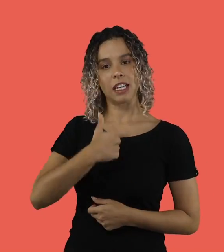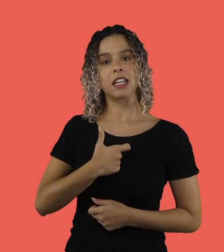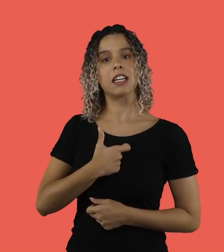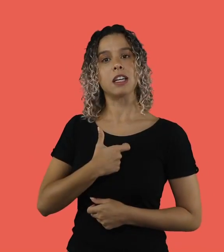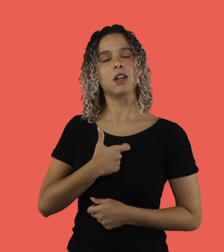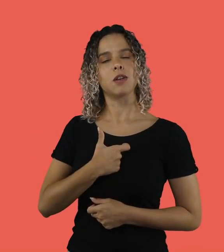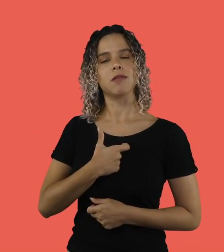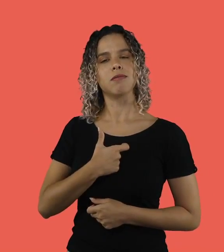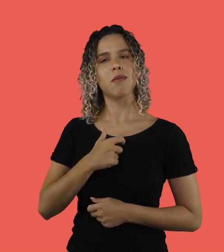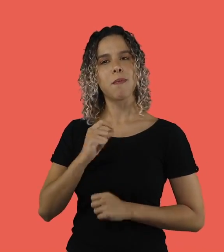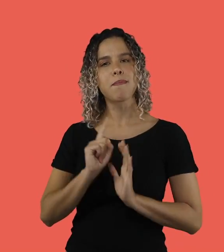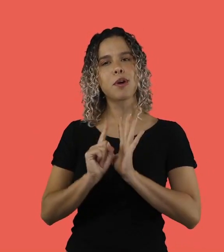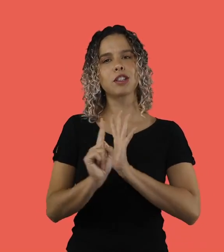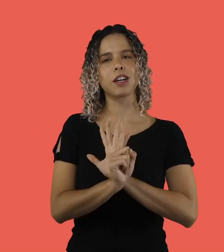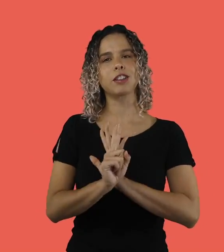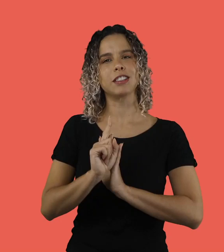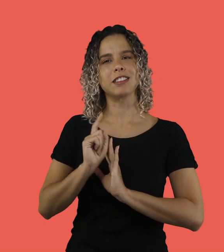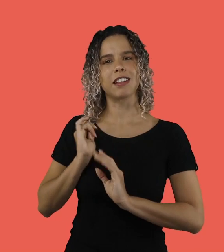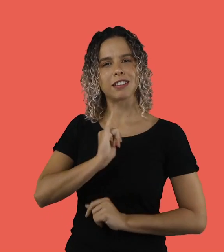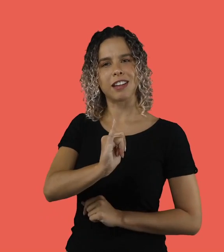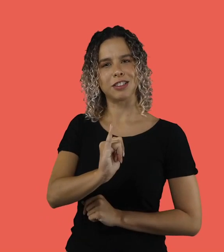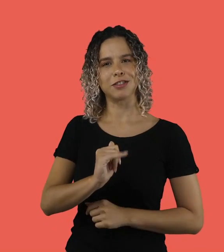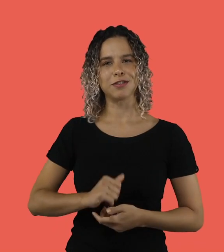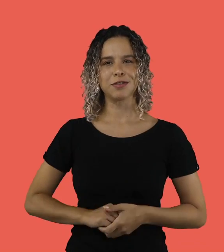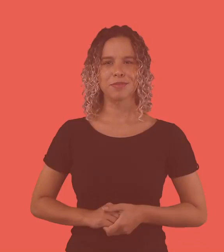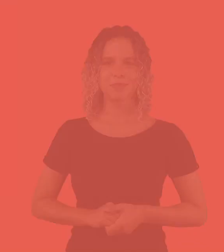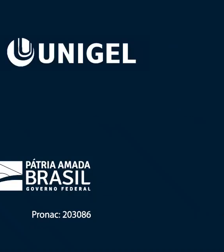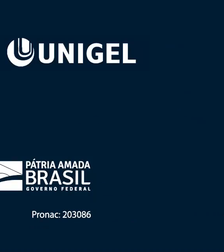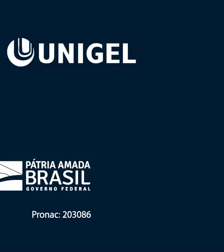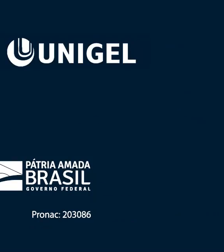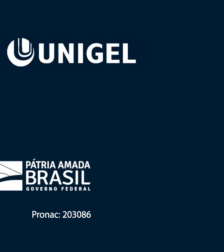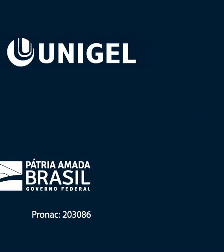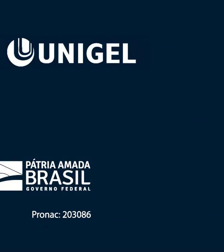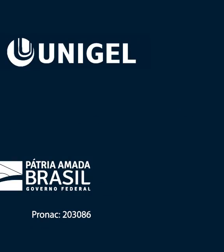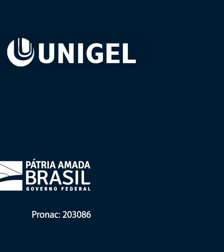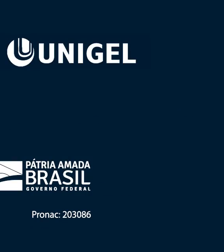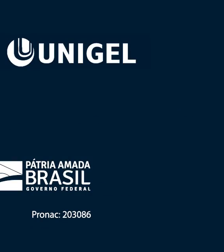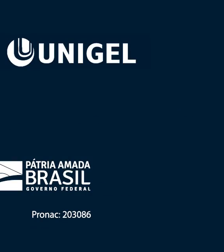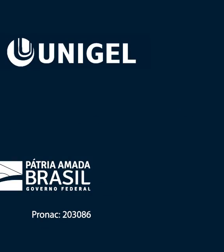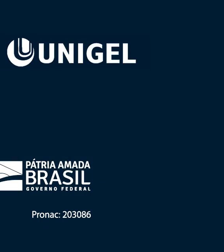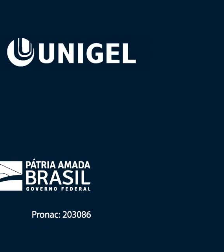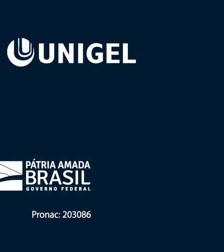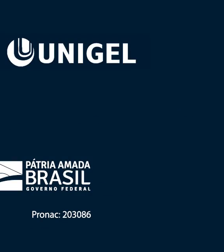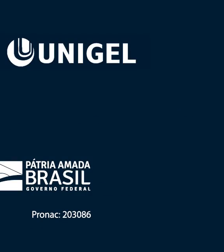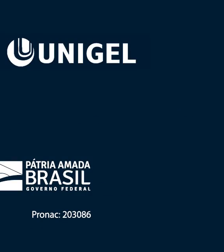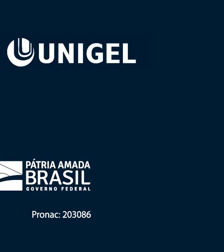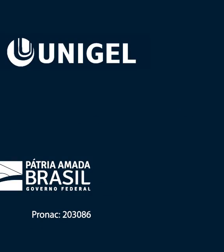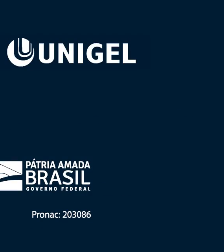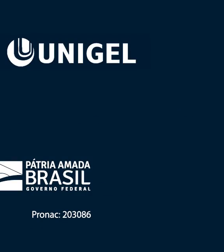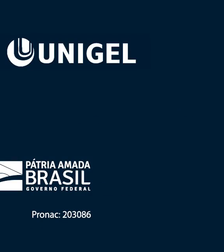ser a gente os próprios protagonistas das nossas narrativas. Hey!